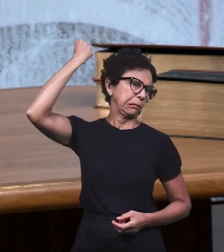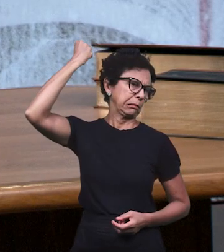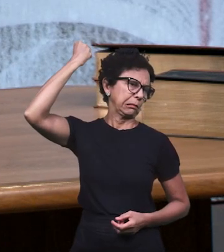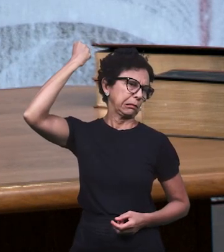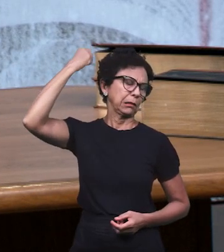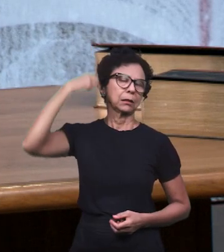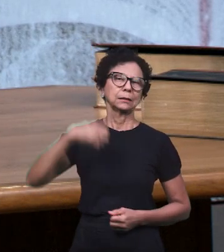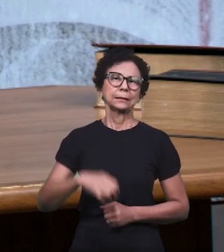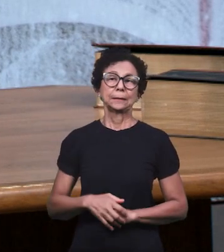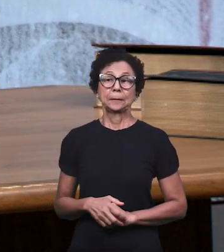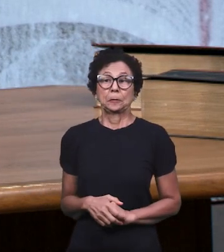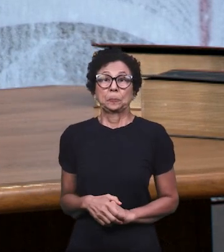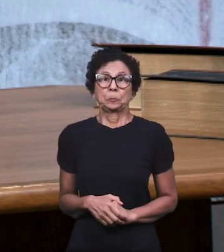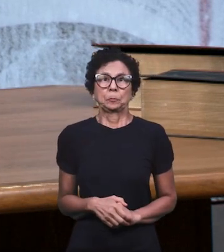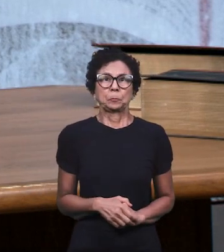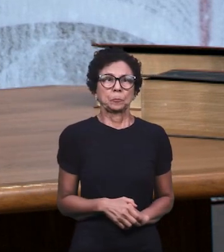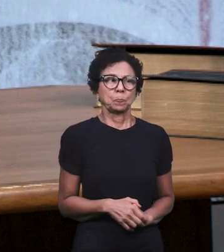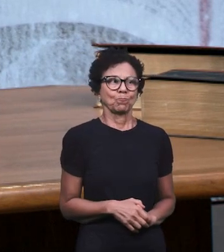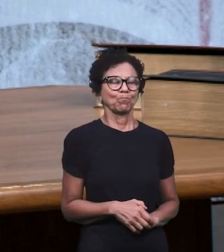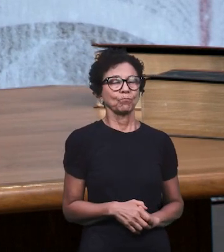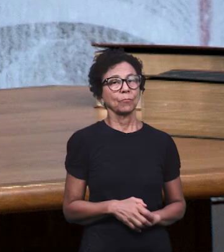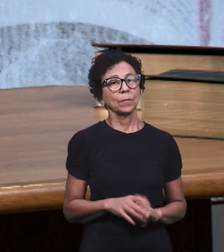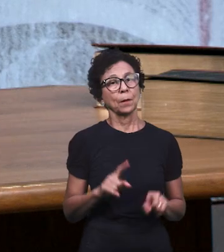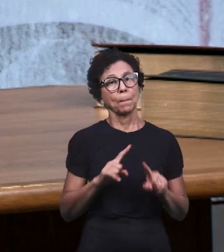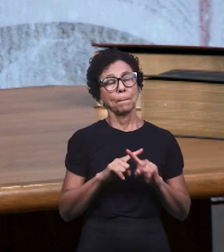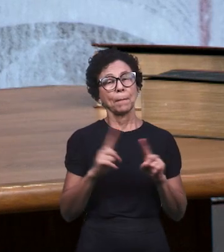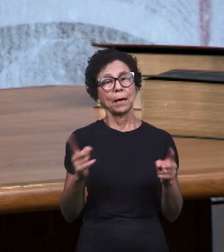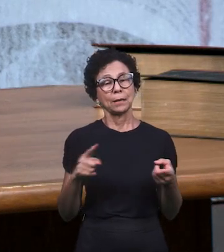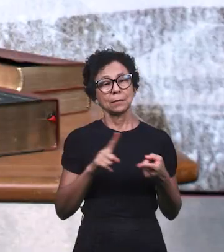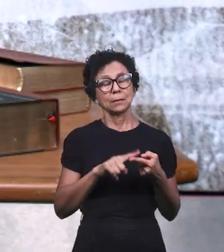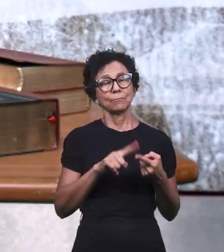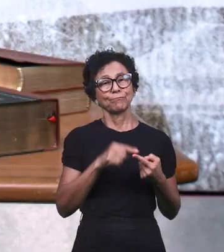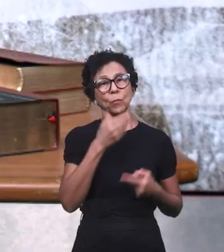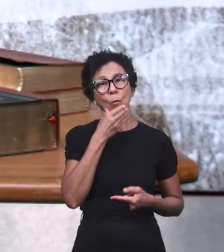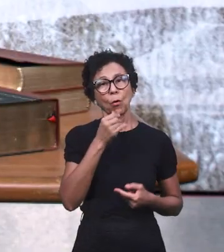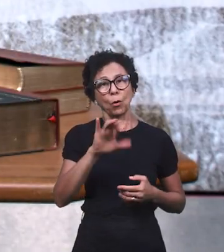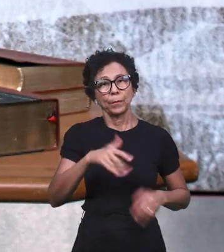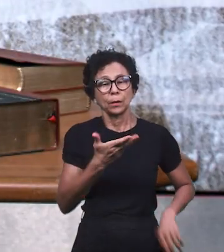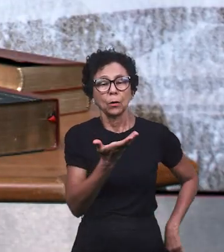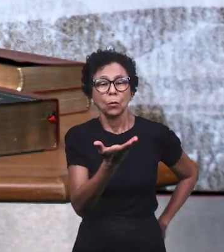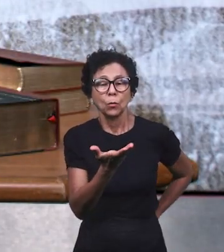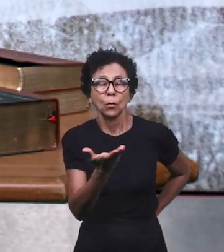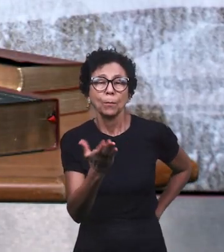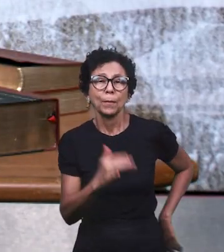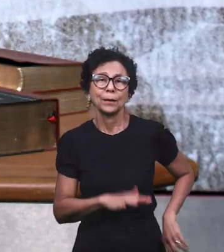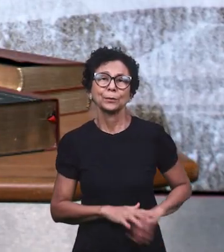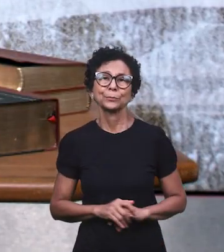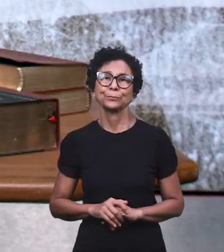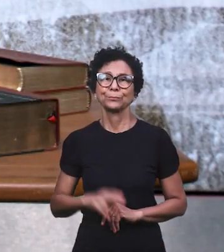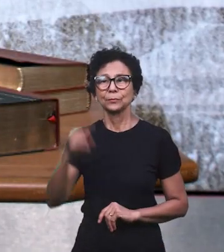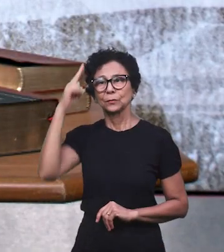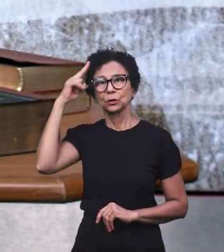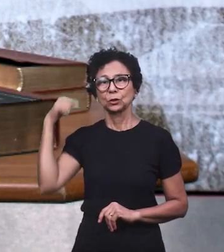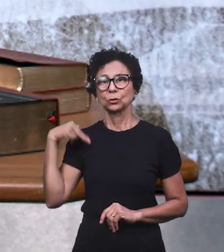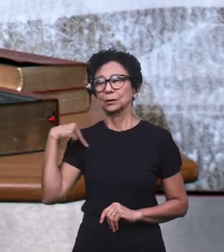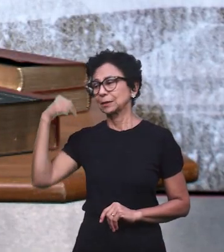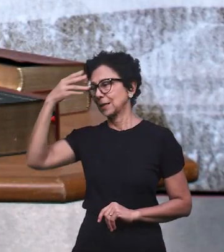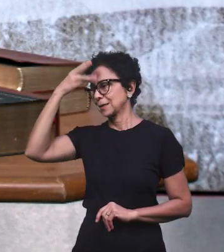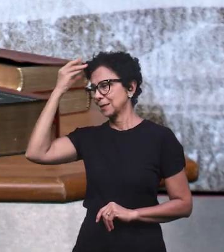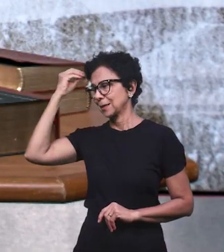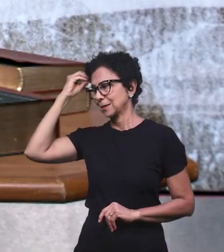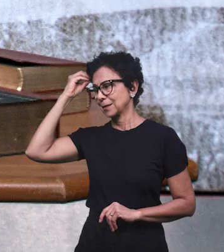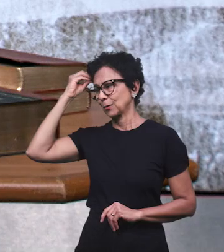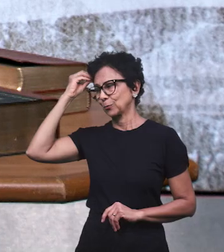copeiro-mor, porém, não se lembrou de José. Antes, esqueceu-se dele. Então, nós